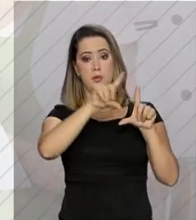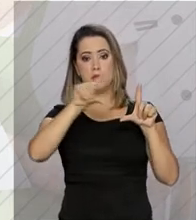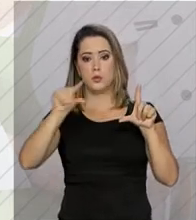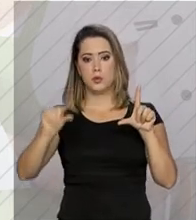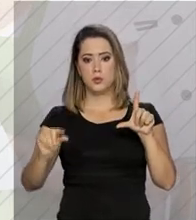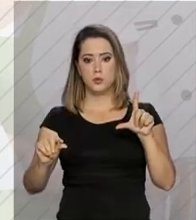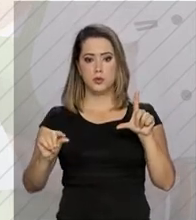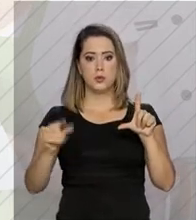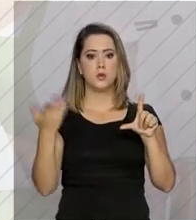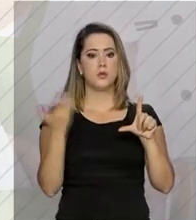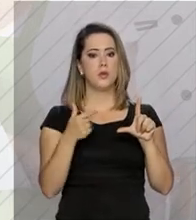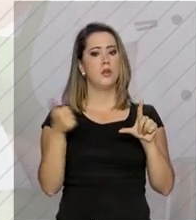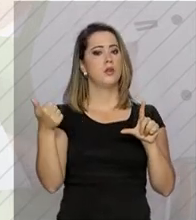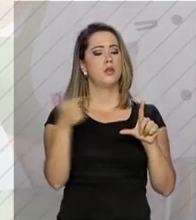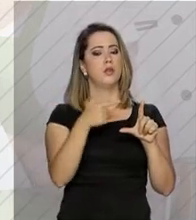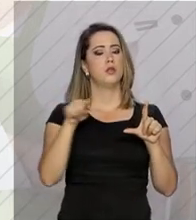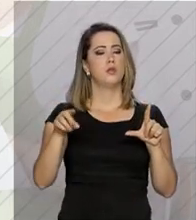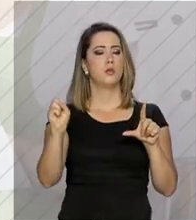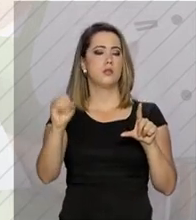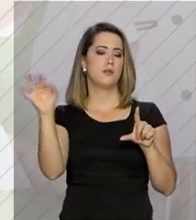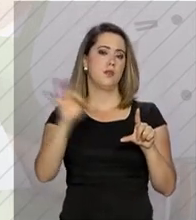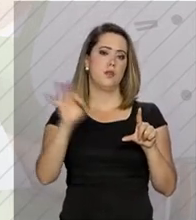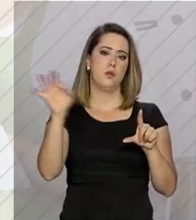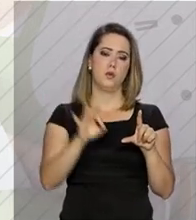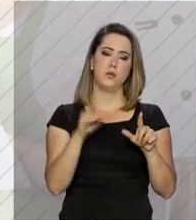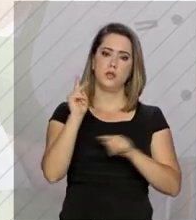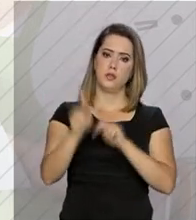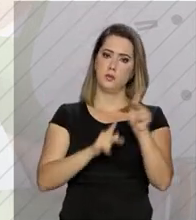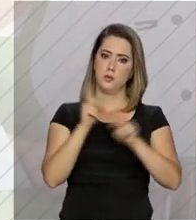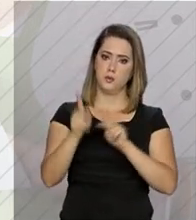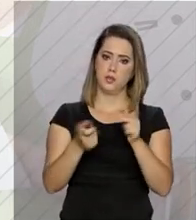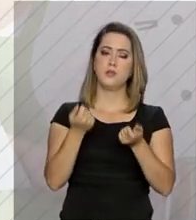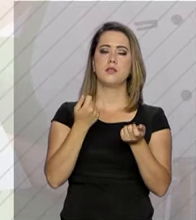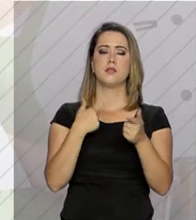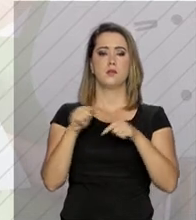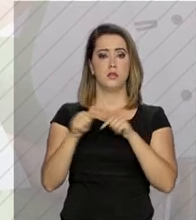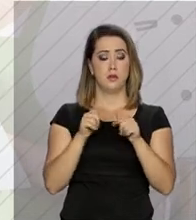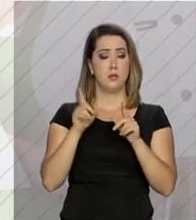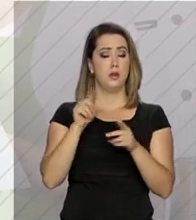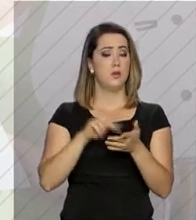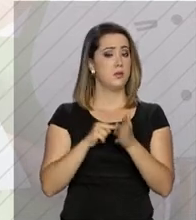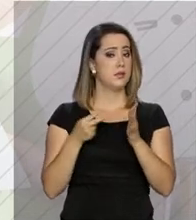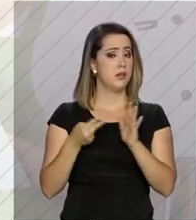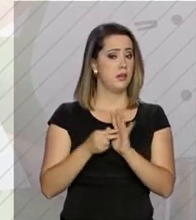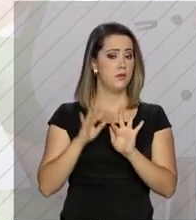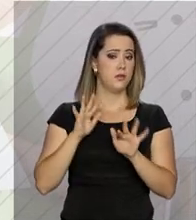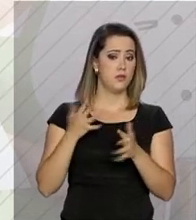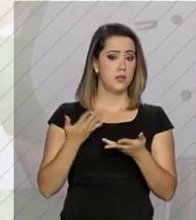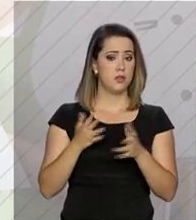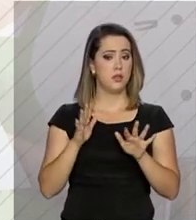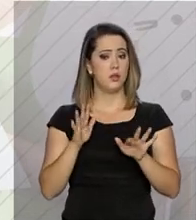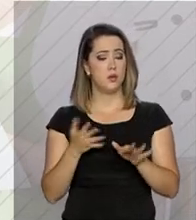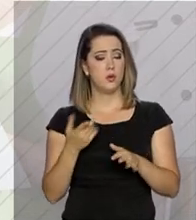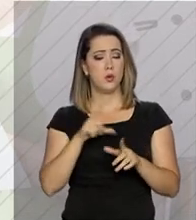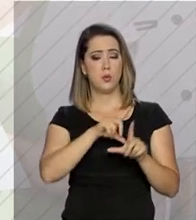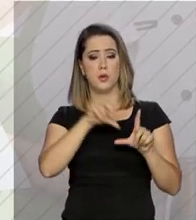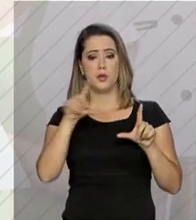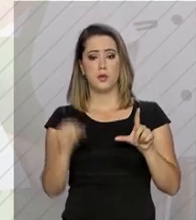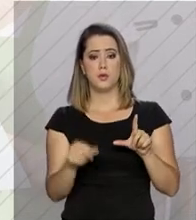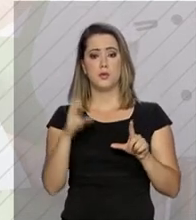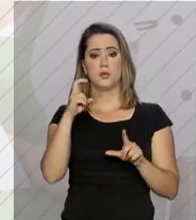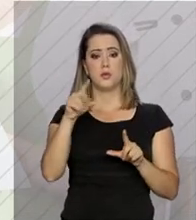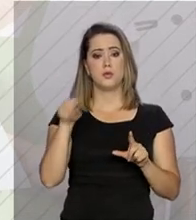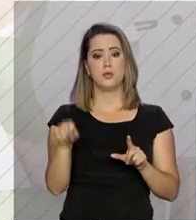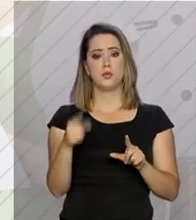13,6 para 12,8 da população economicamente ativa o que equivale de acordo com o ibge há uma redução de